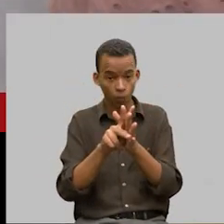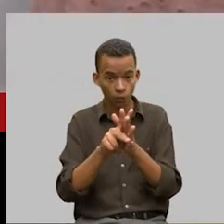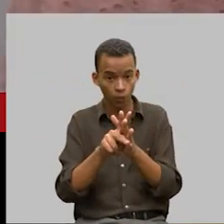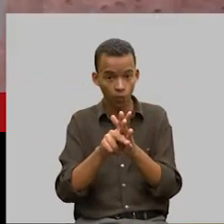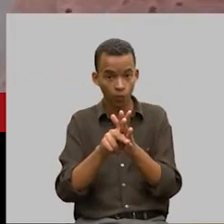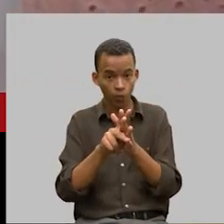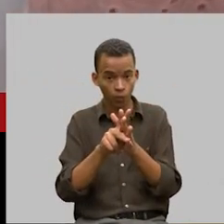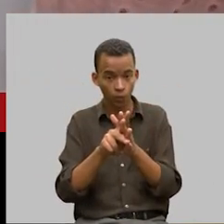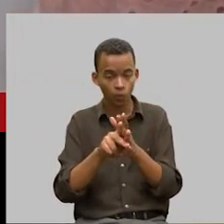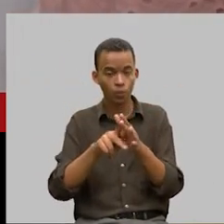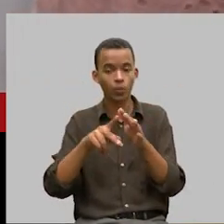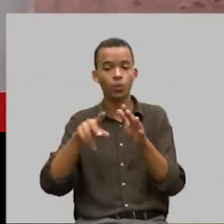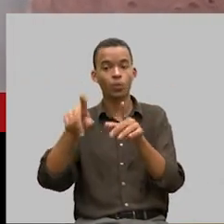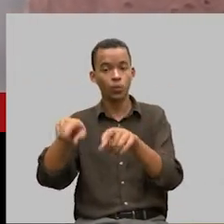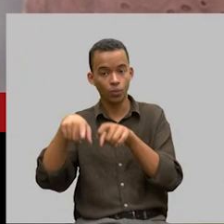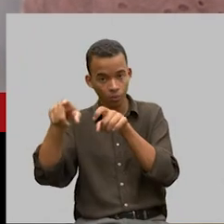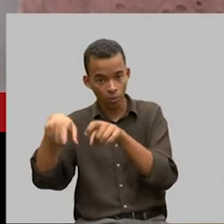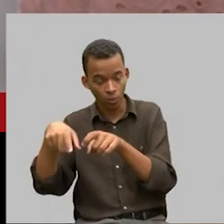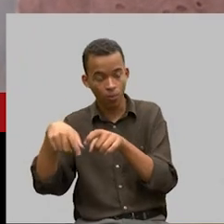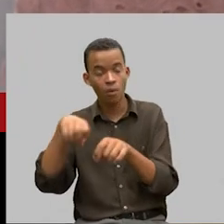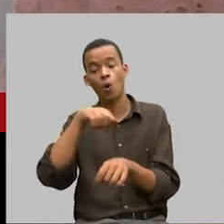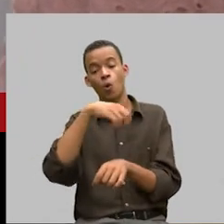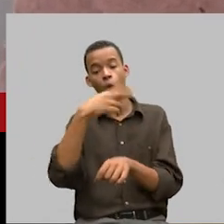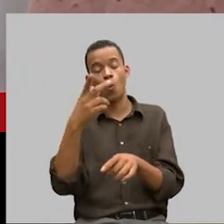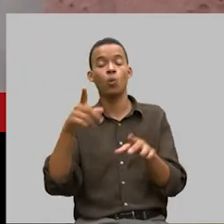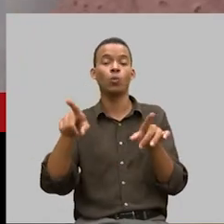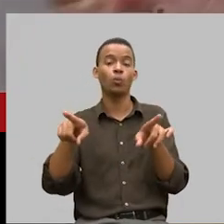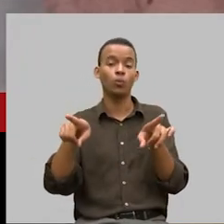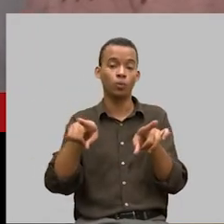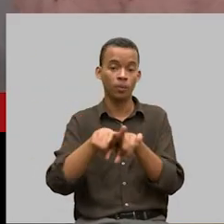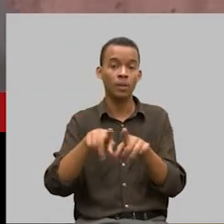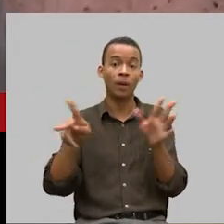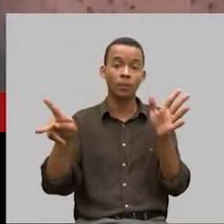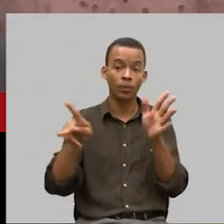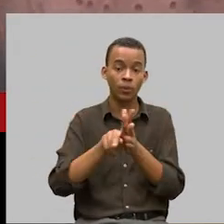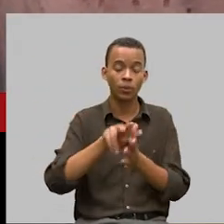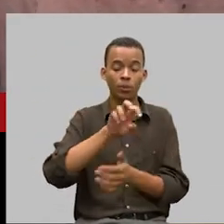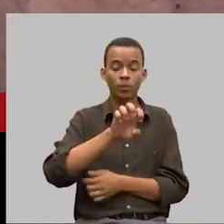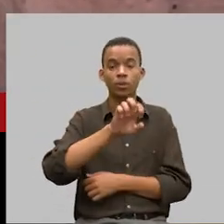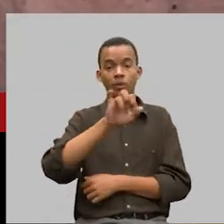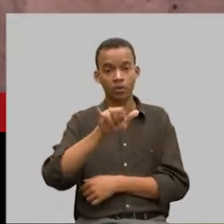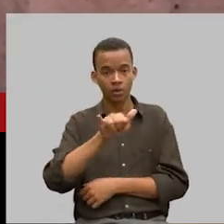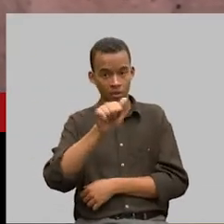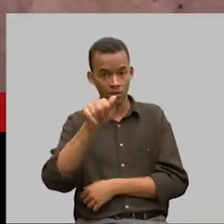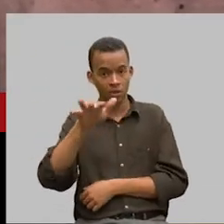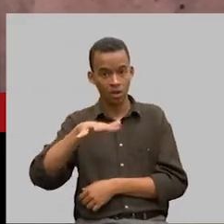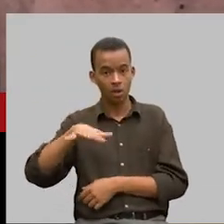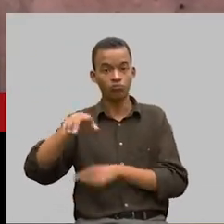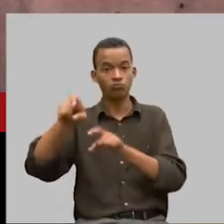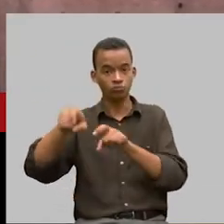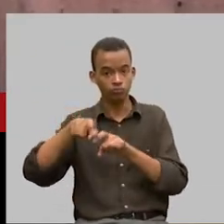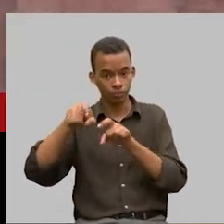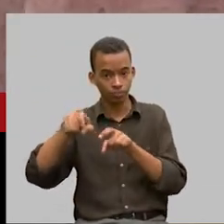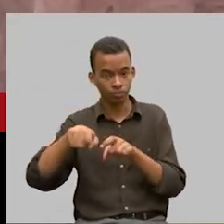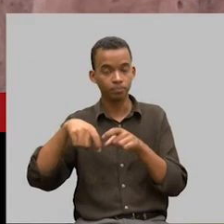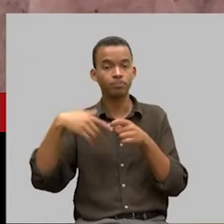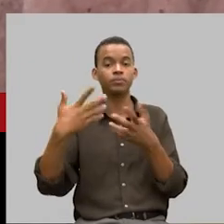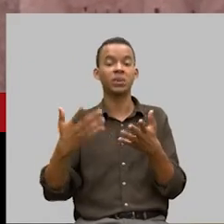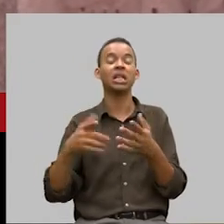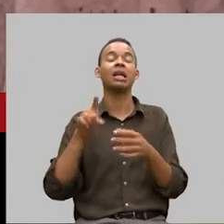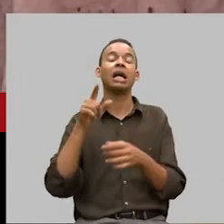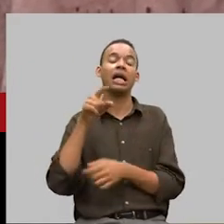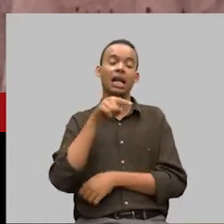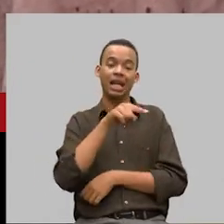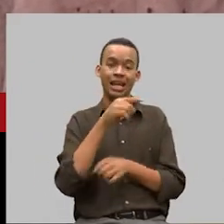campo a possibilidade da garantia aquela que eu falei para vocês que tá lá na Constituição da